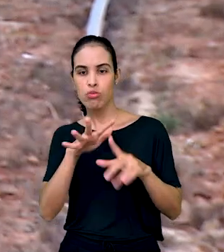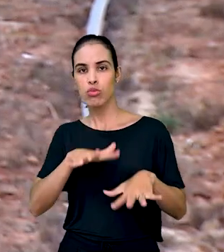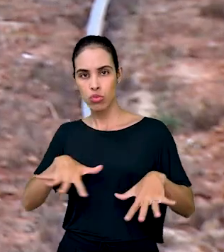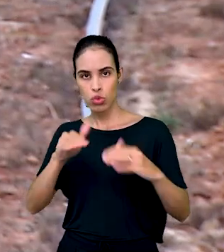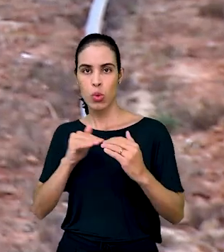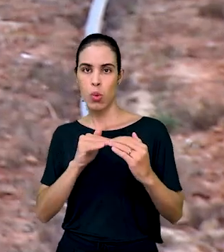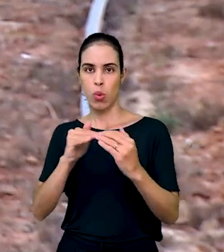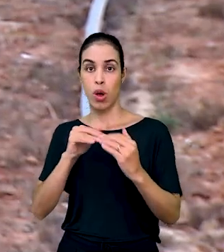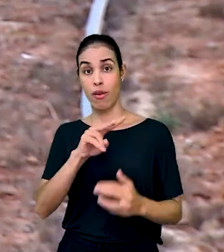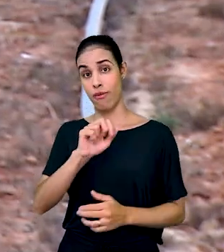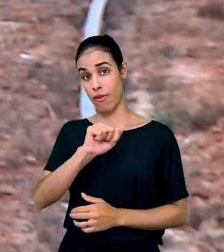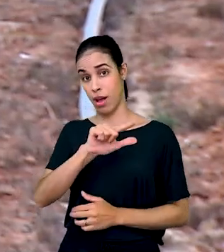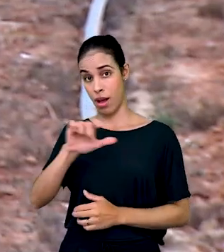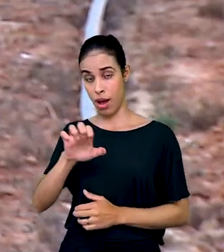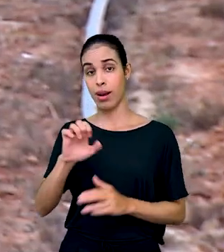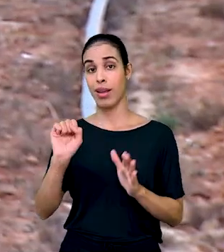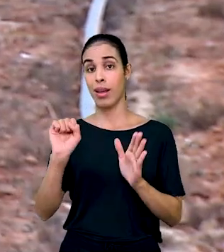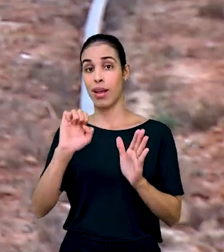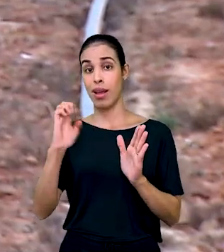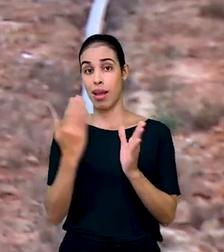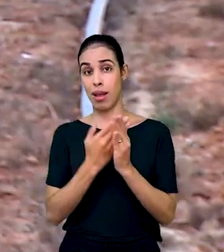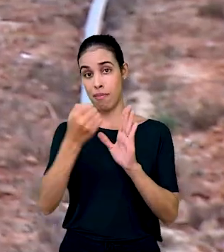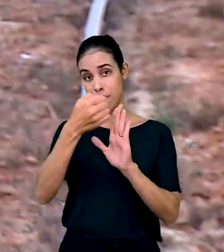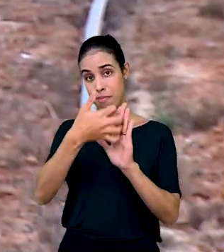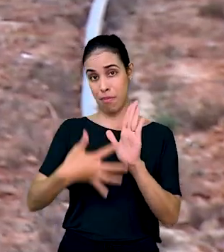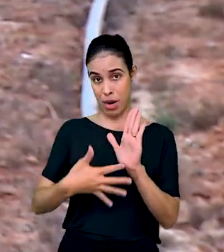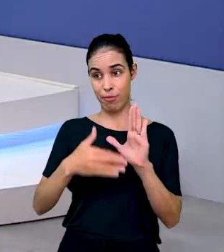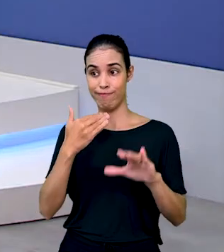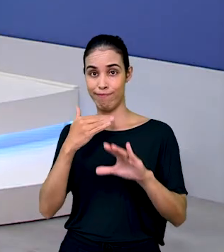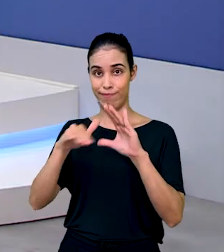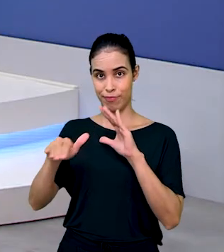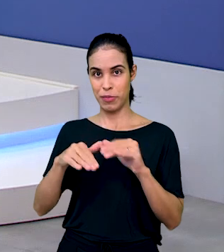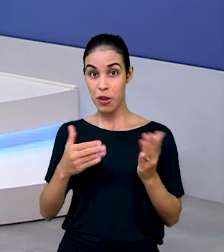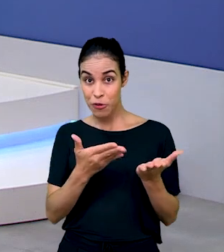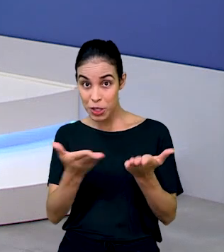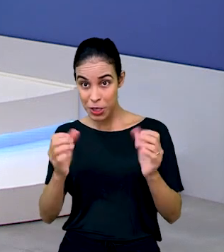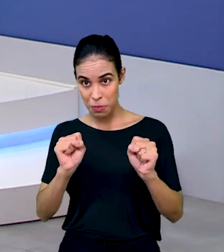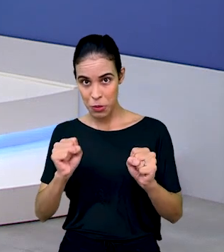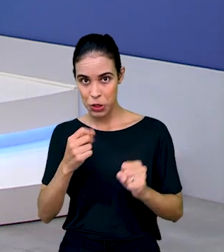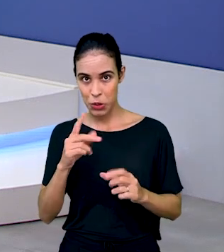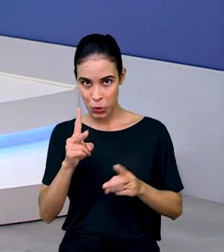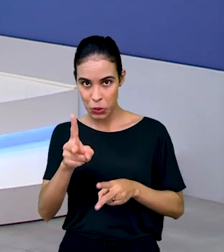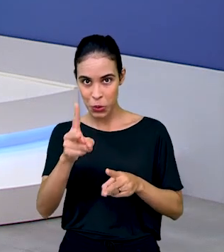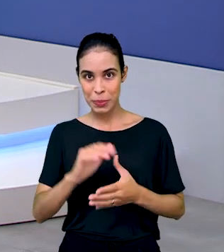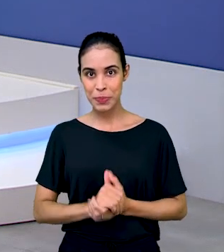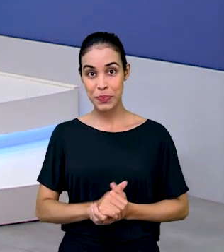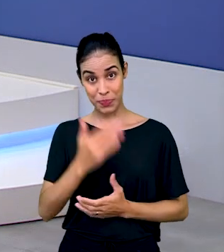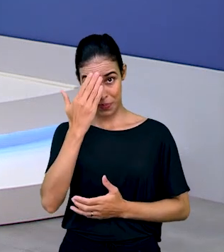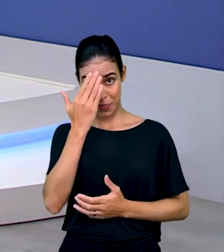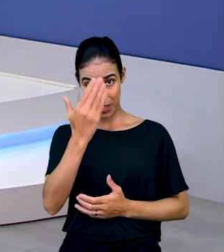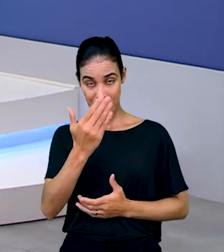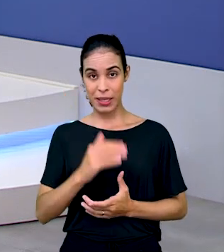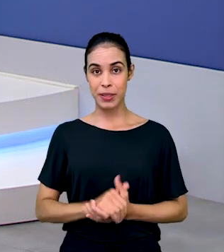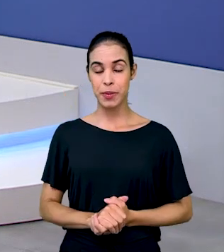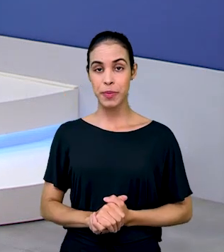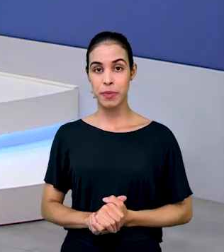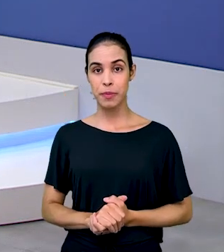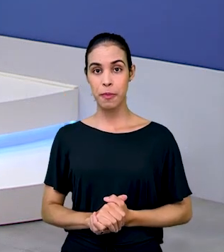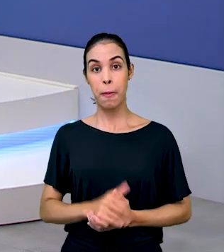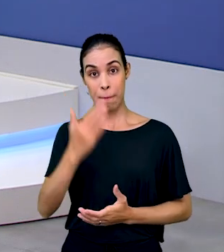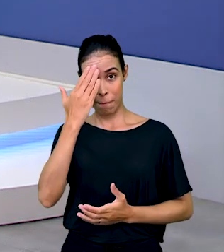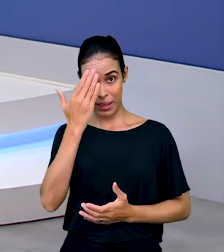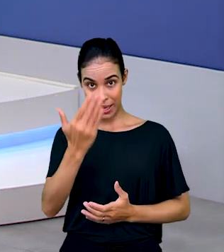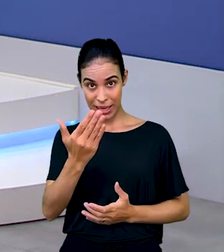relator. A Vale entrou com embargos de declaração. Eu volto com vocês no estúdio. Obrigado pelas informações,